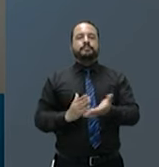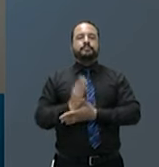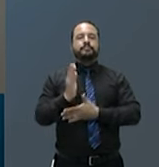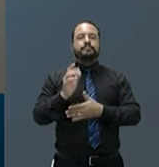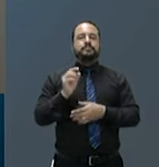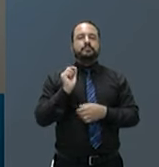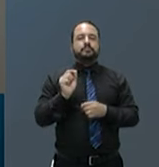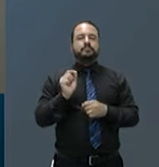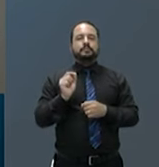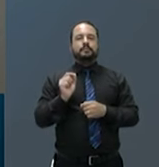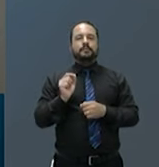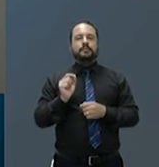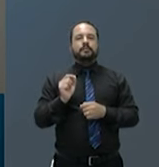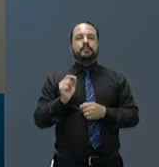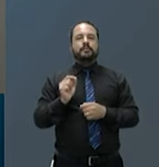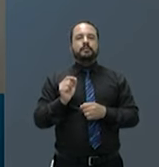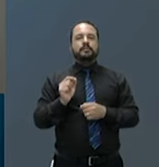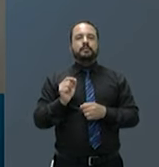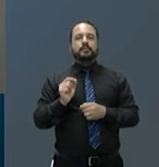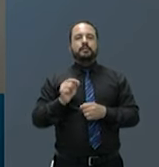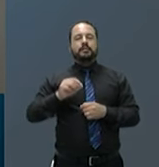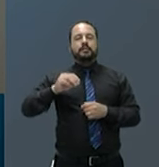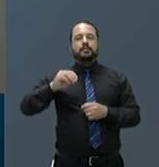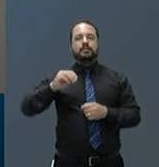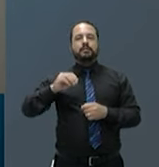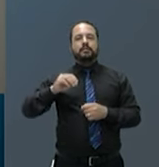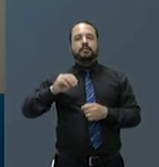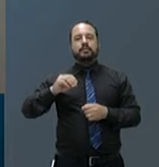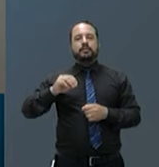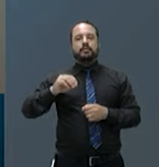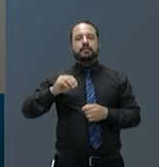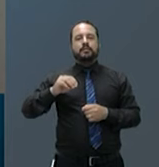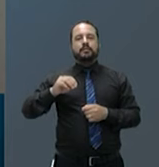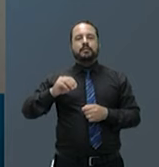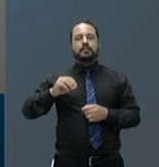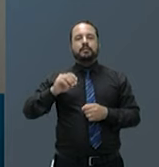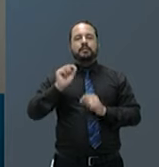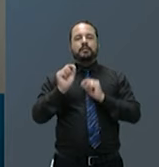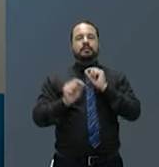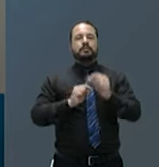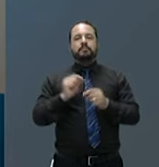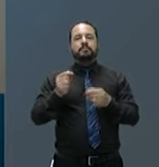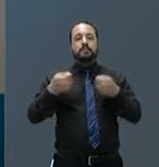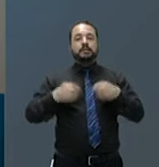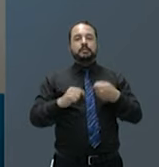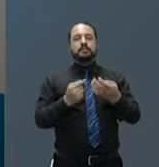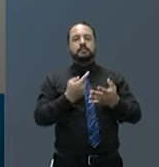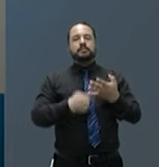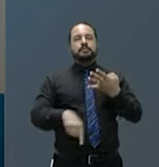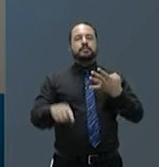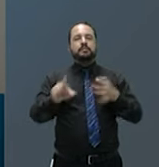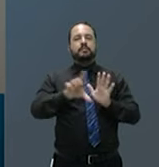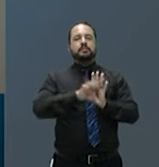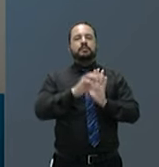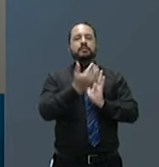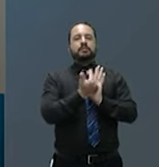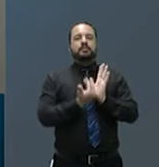desse direito. Assim, é importante debruçarmos na busca de parâmetros para aplicação da multa do artigo